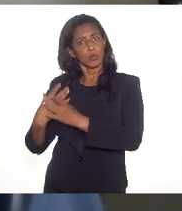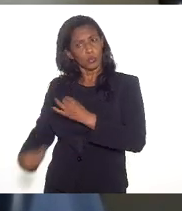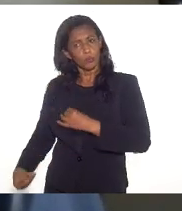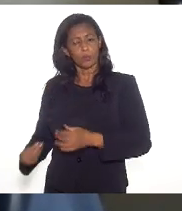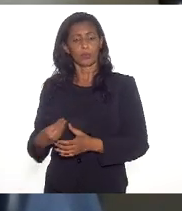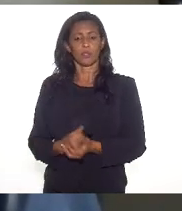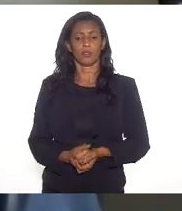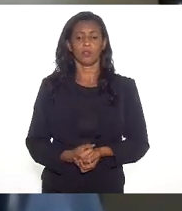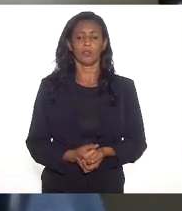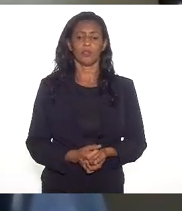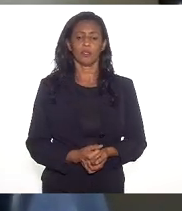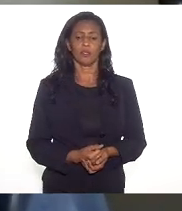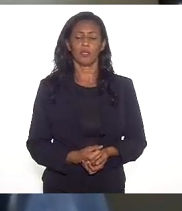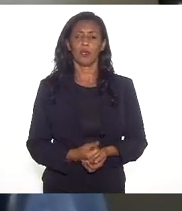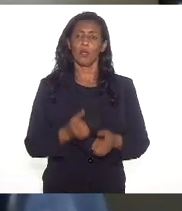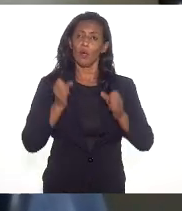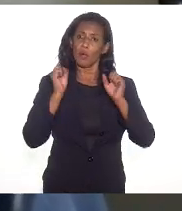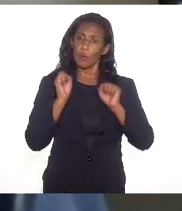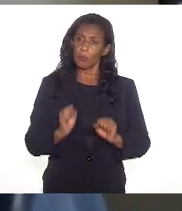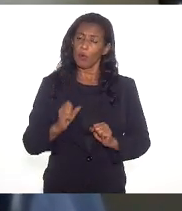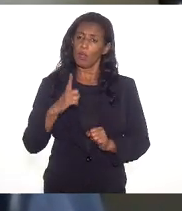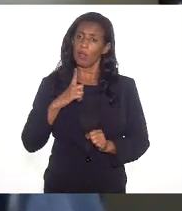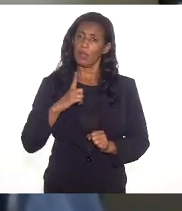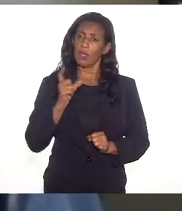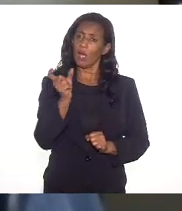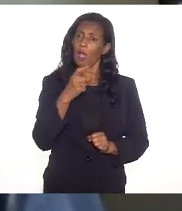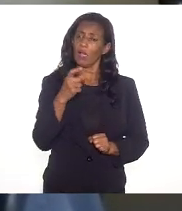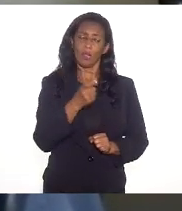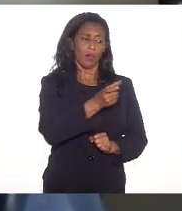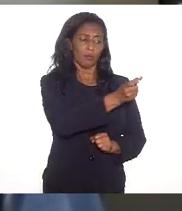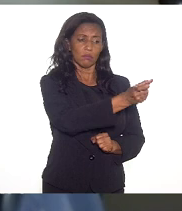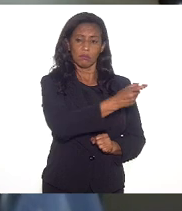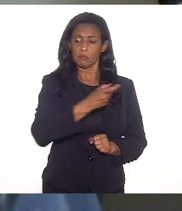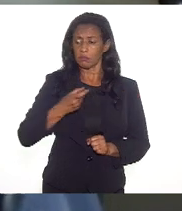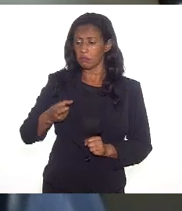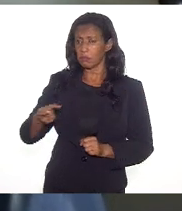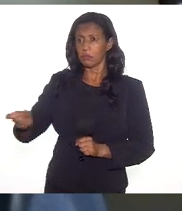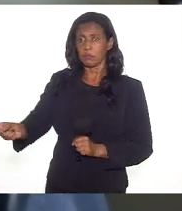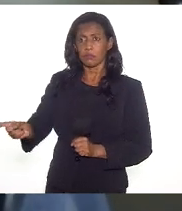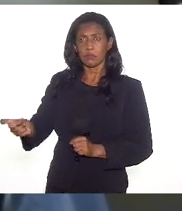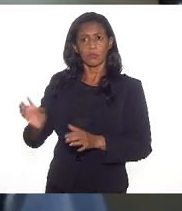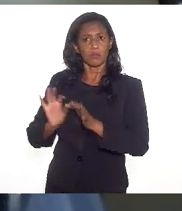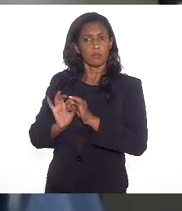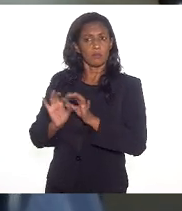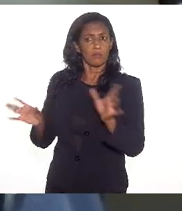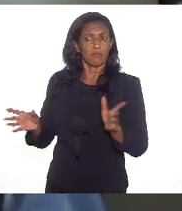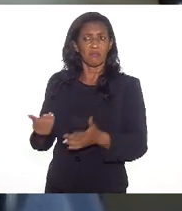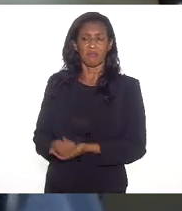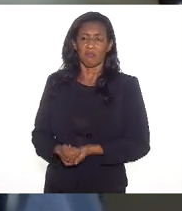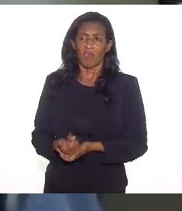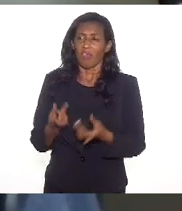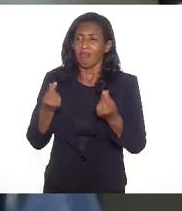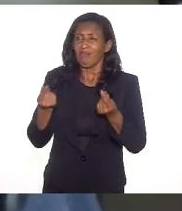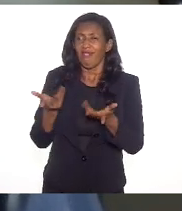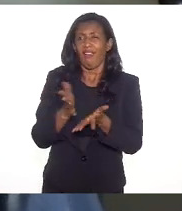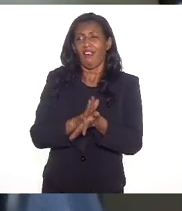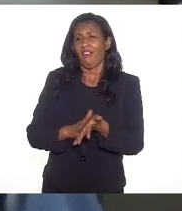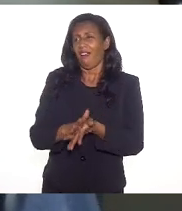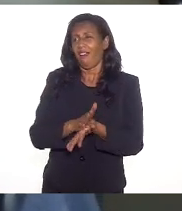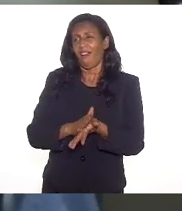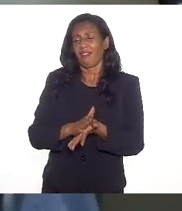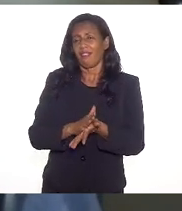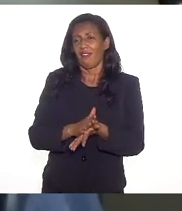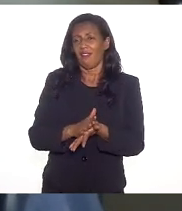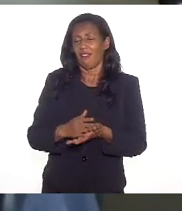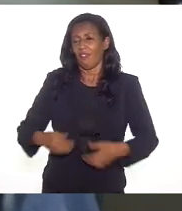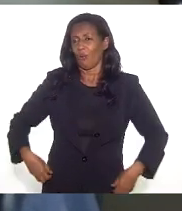desaparecidas, pudessem ter um cartão de isenção. não custaria praticamente nada ao